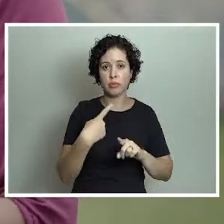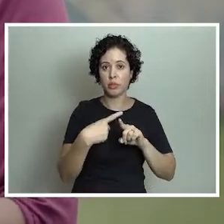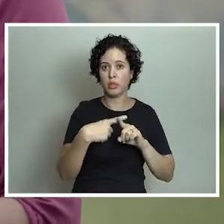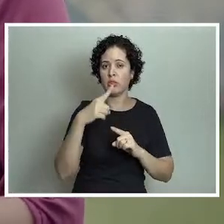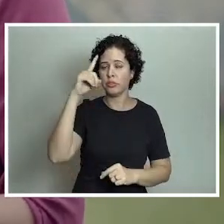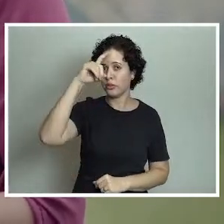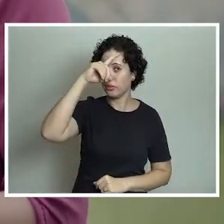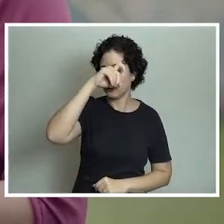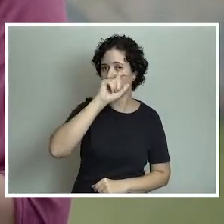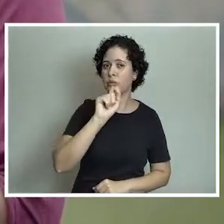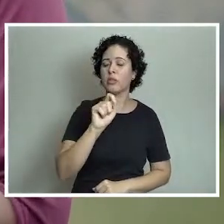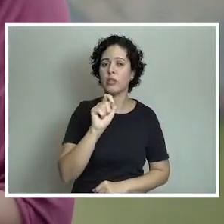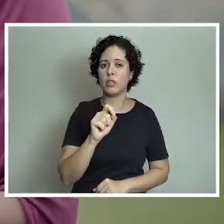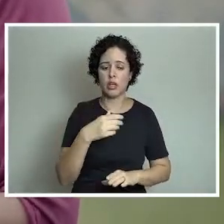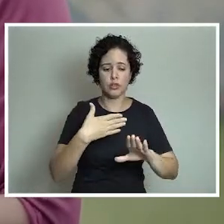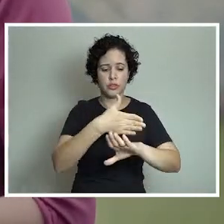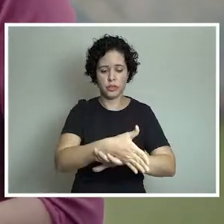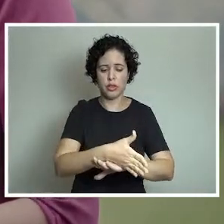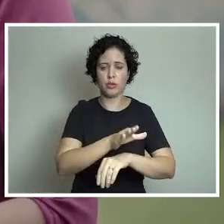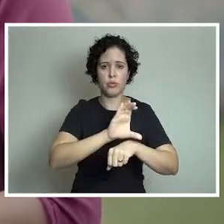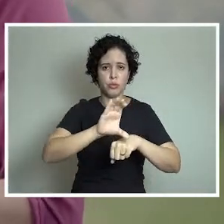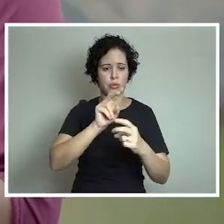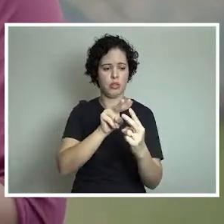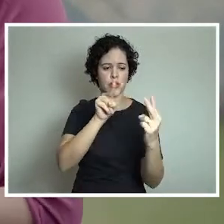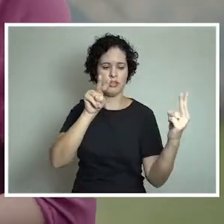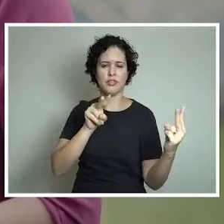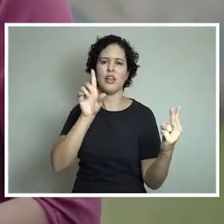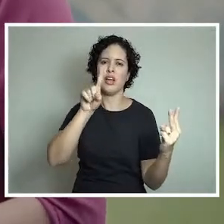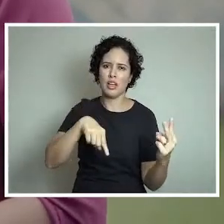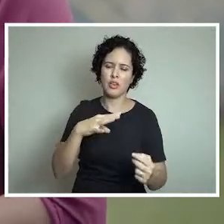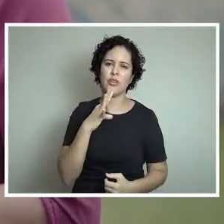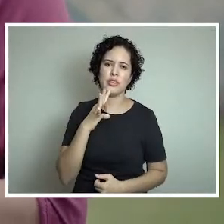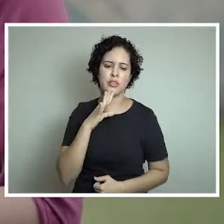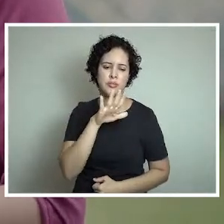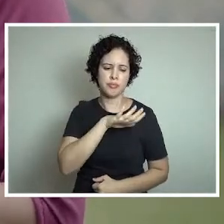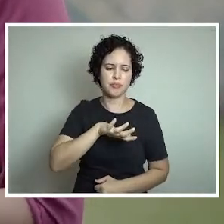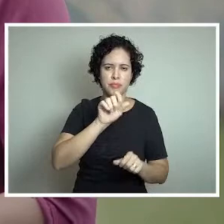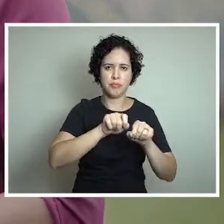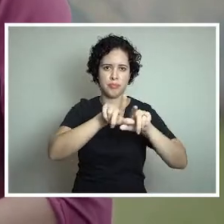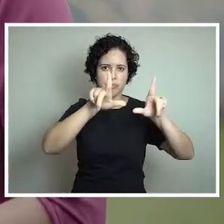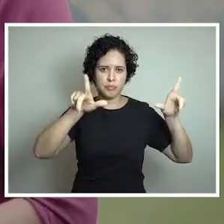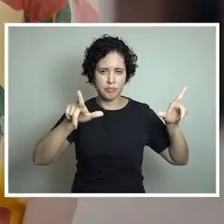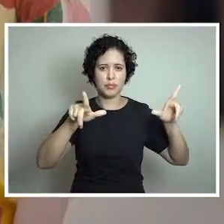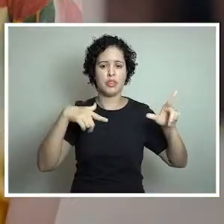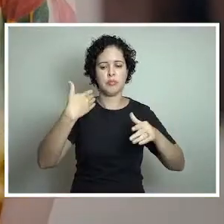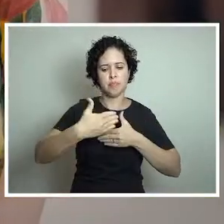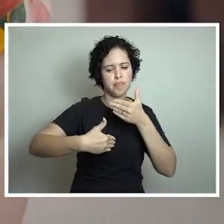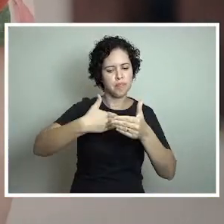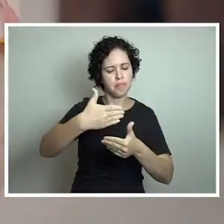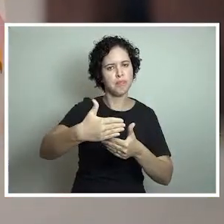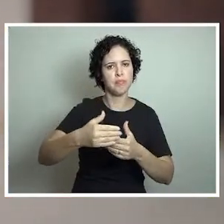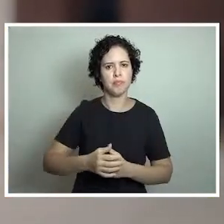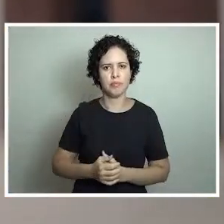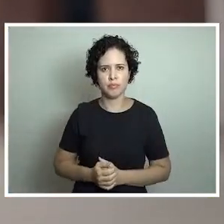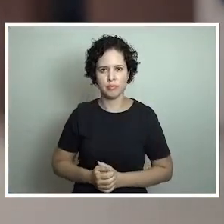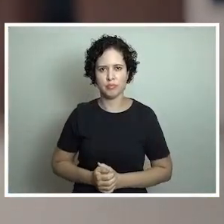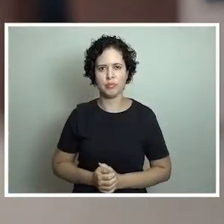maior dificuldade ao entrar num curso EAD é conhecer um ambiente virtual e depois ele vai desenrolando.